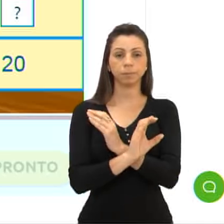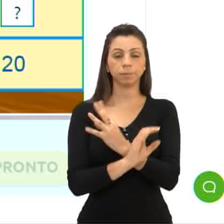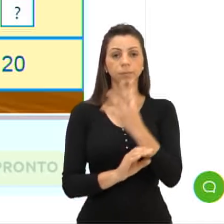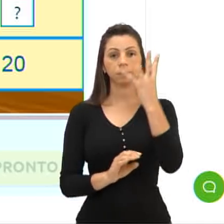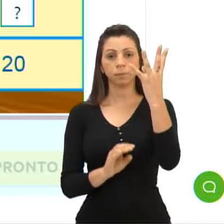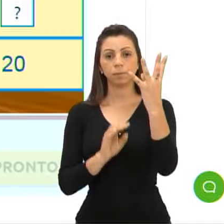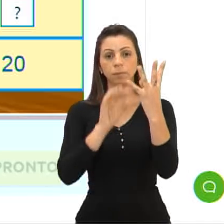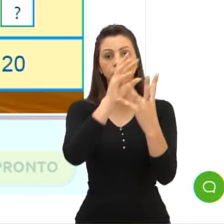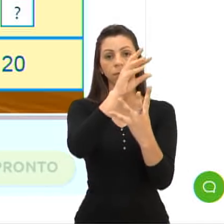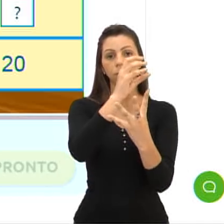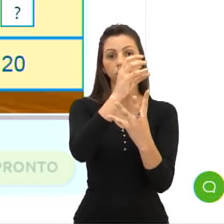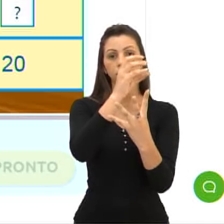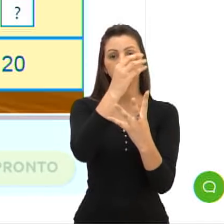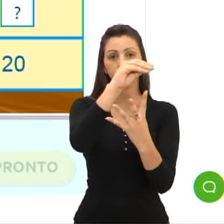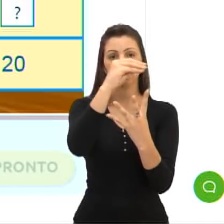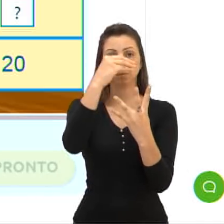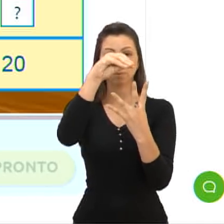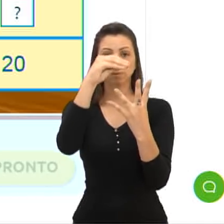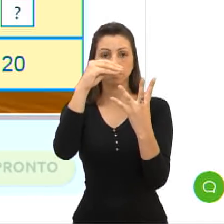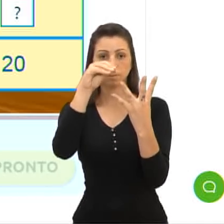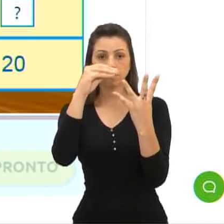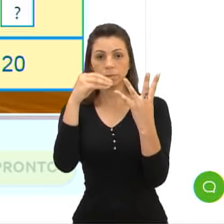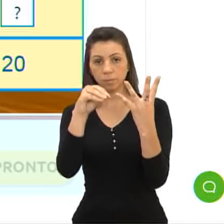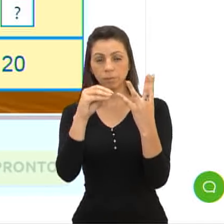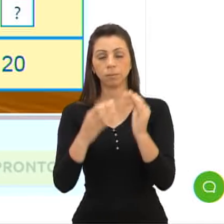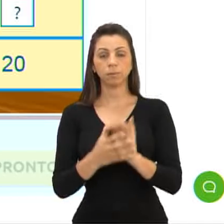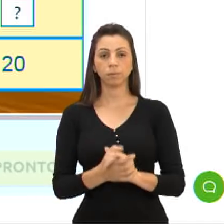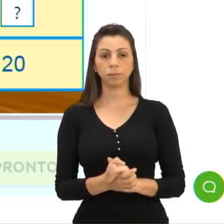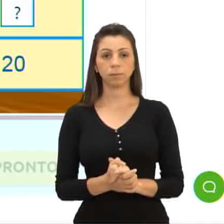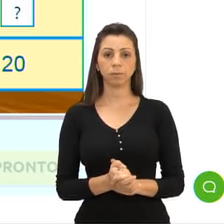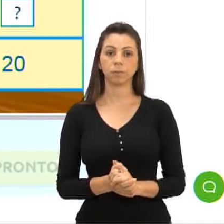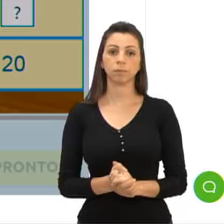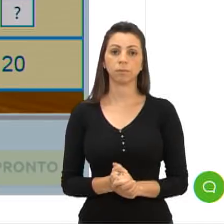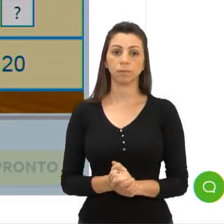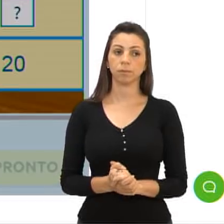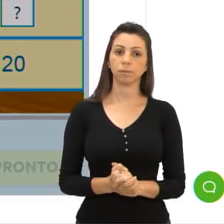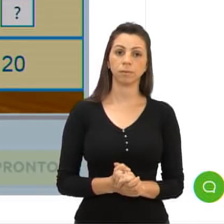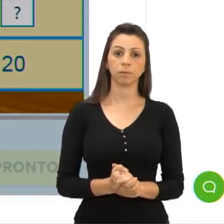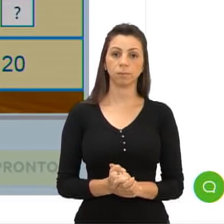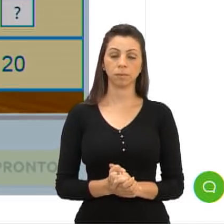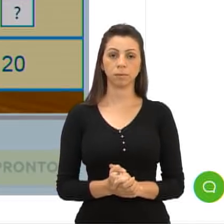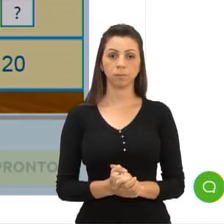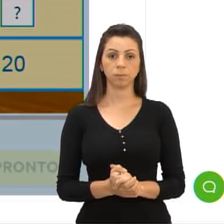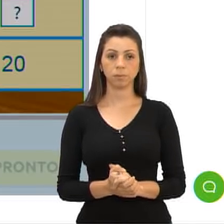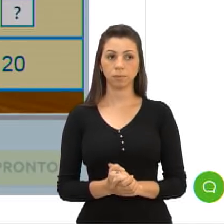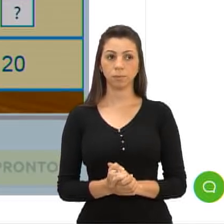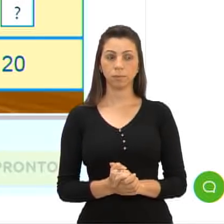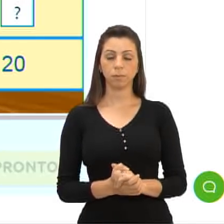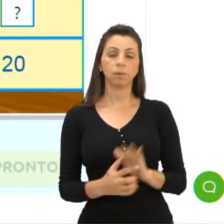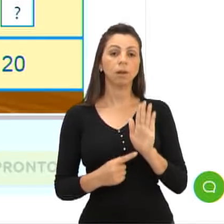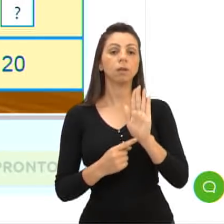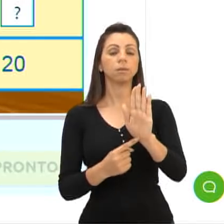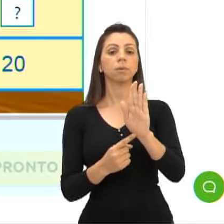4 células em branco na tabela. Então ele mostra quando você preenche uma